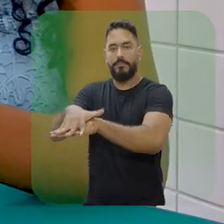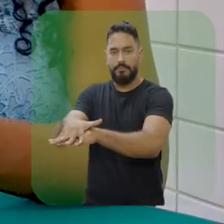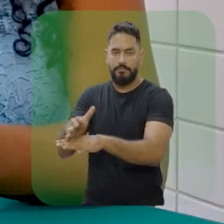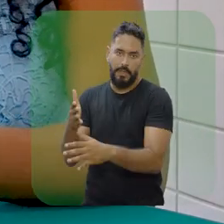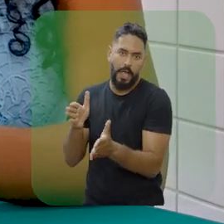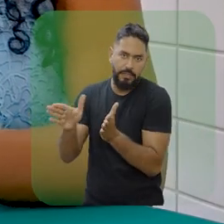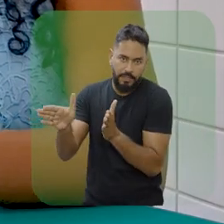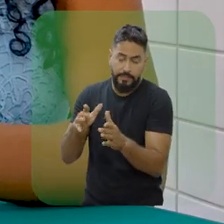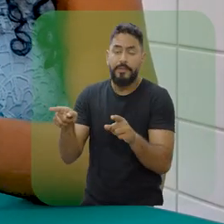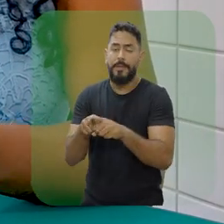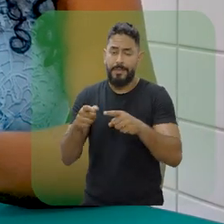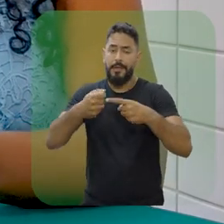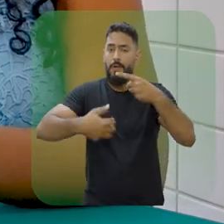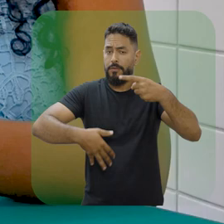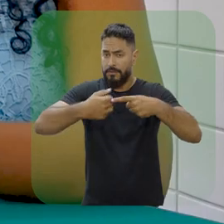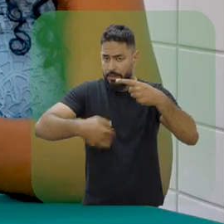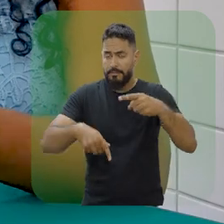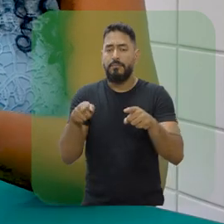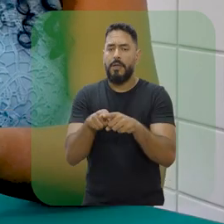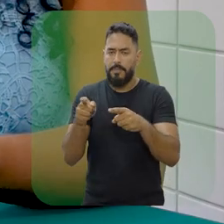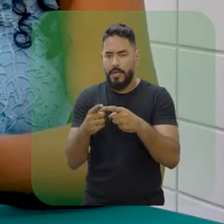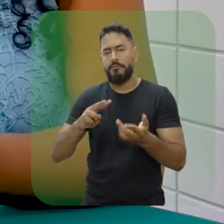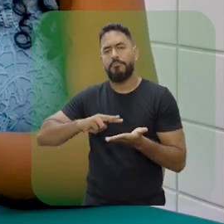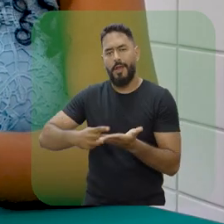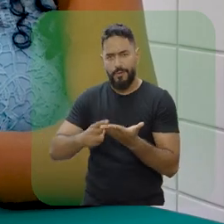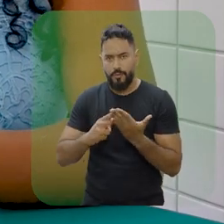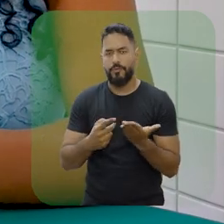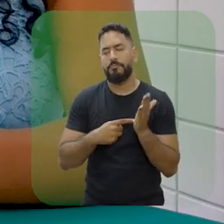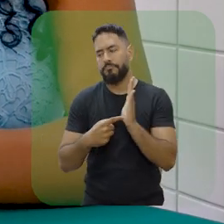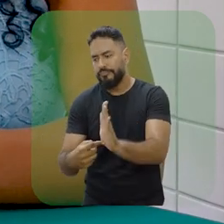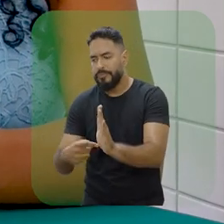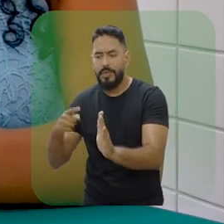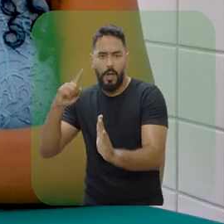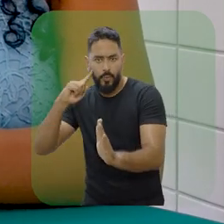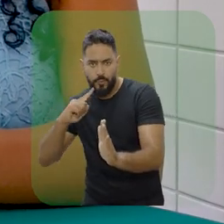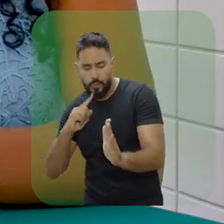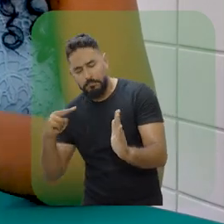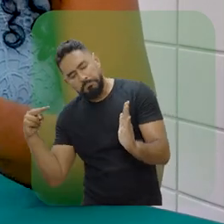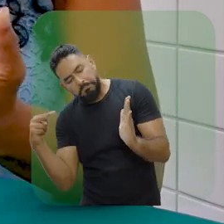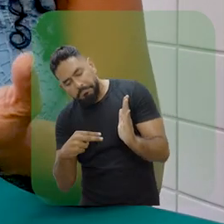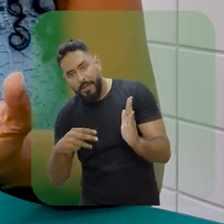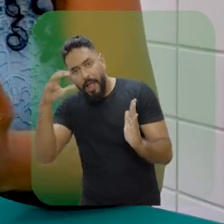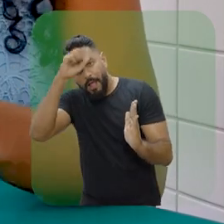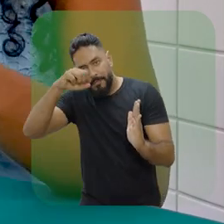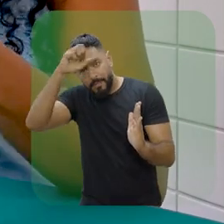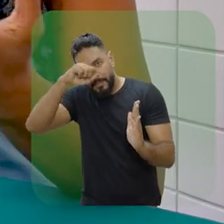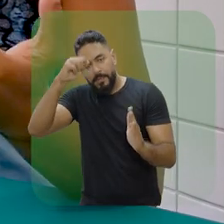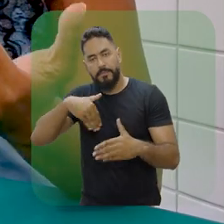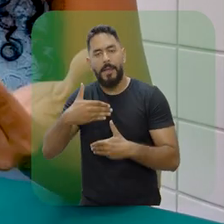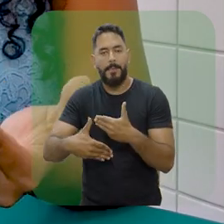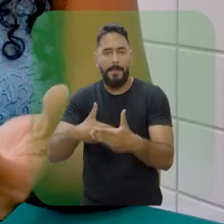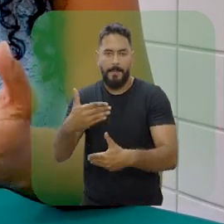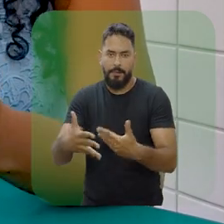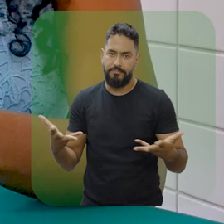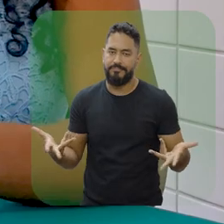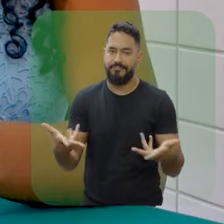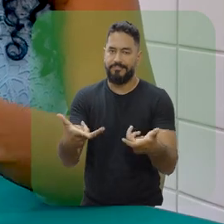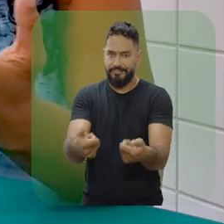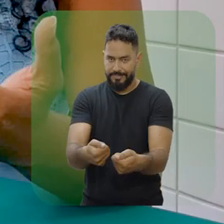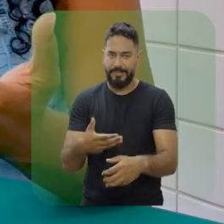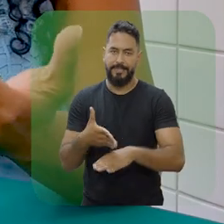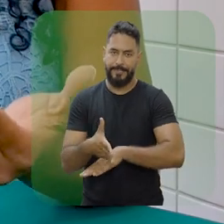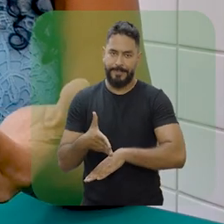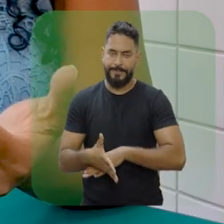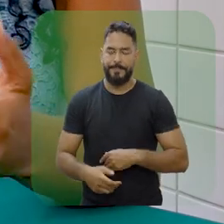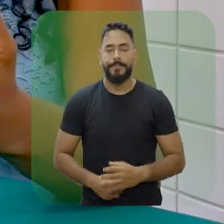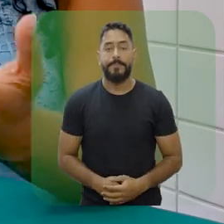de tradução e interpretação do glossário para que esse material seja oferecido aos estudantes surdos e assim tornando o processo de aprendizado